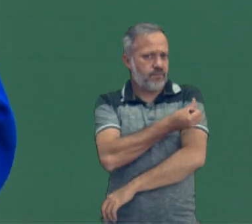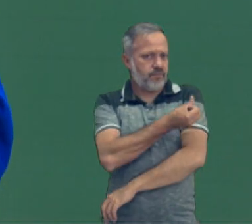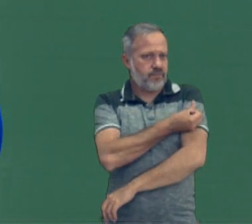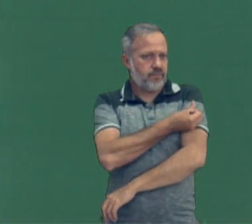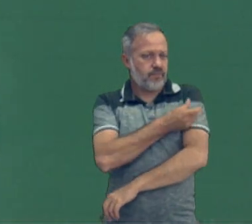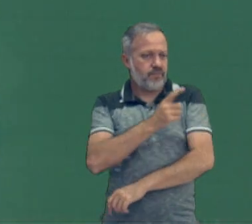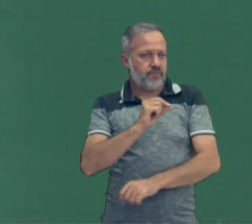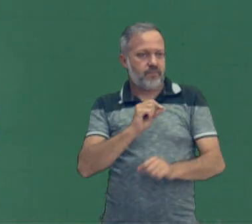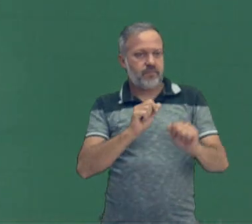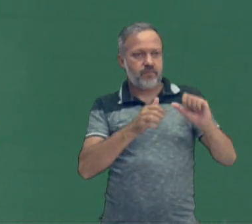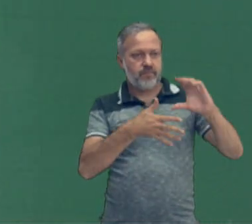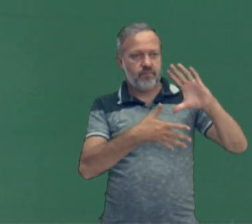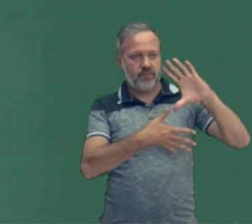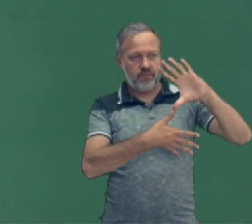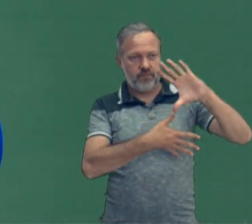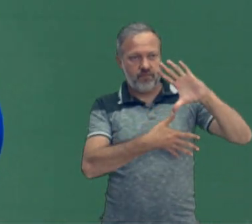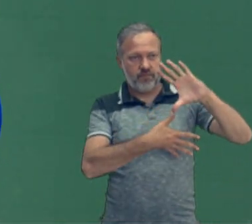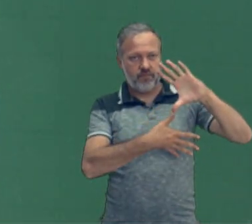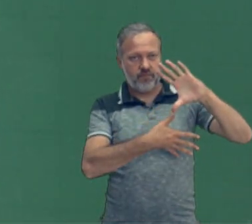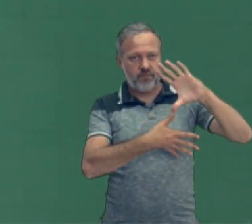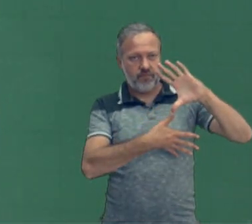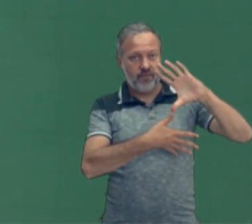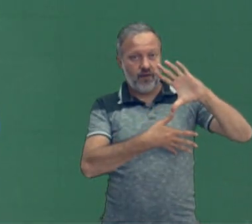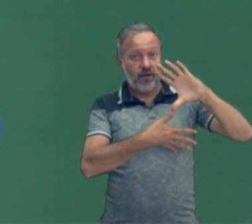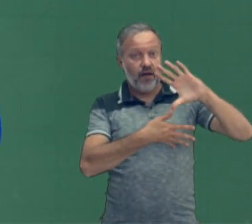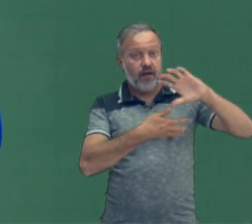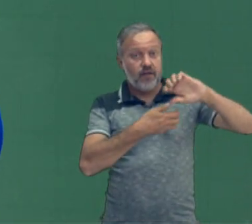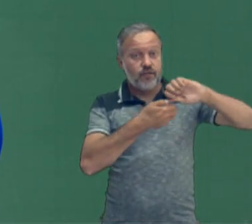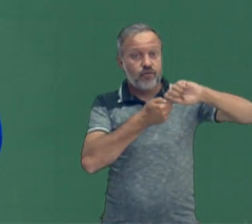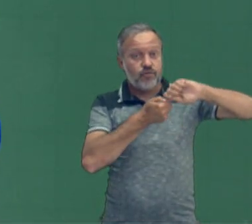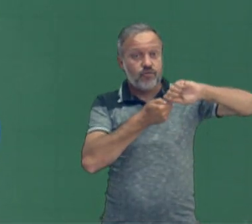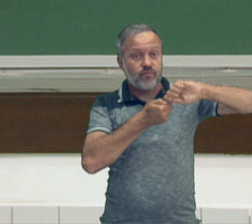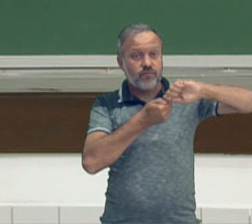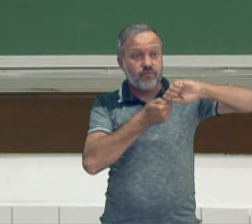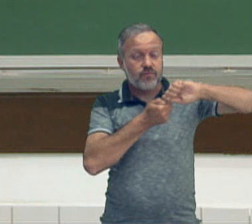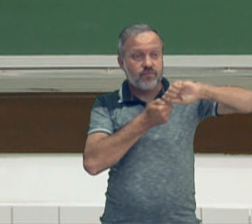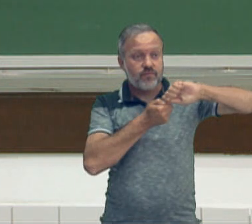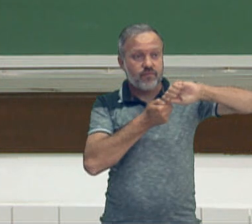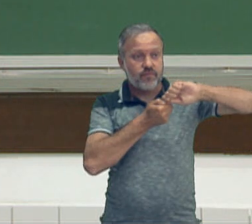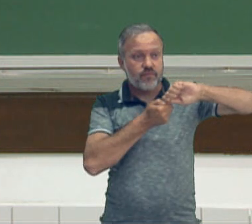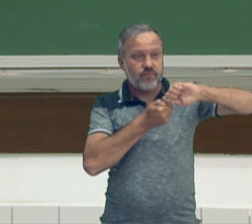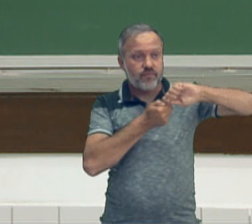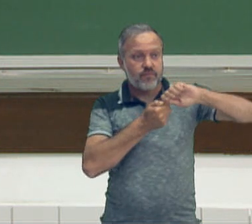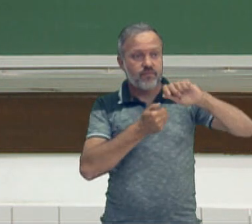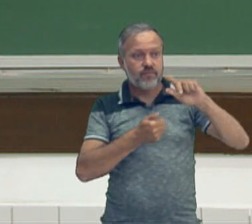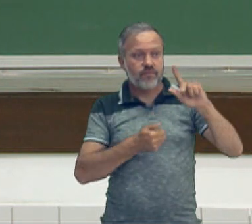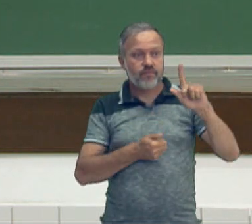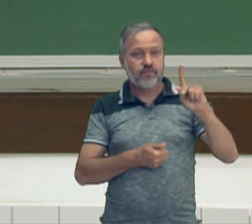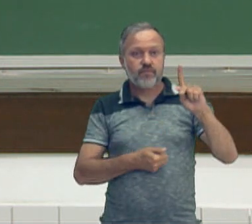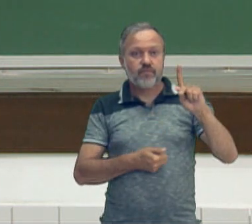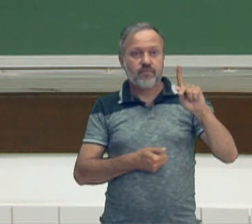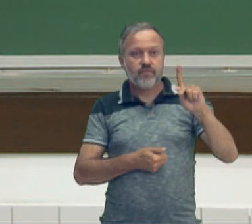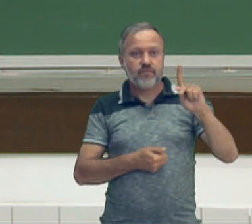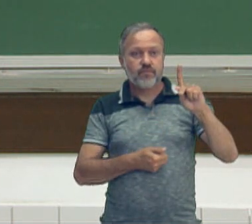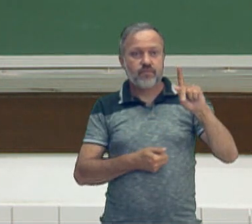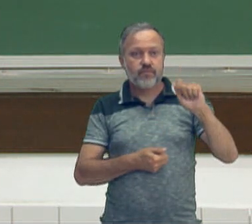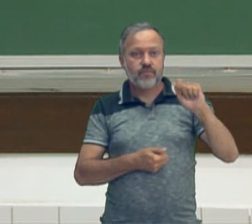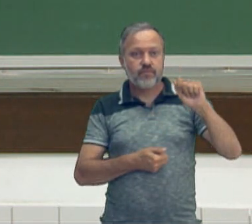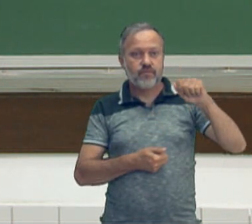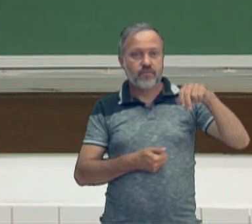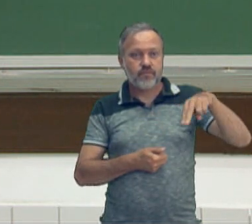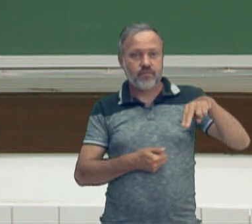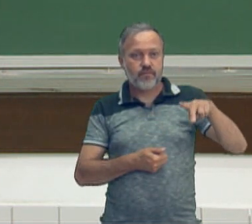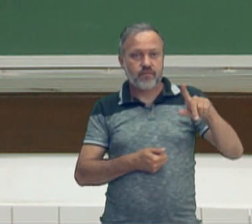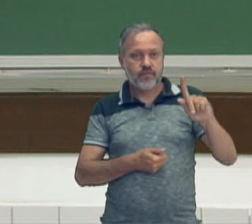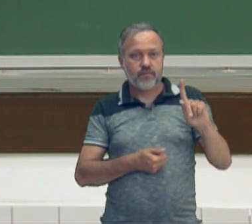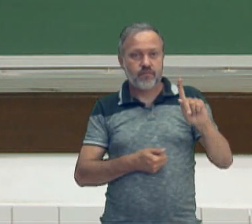que os continentes estavam todos juntos. Como é que era o nome daqueles continentes todos juntos? Pangeia, né? Isso. E esses